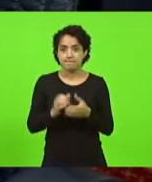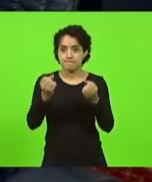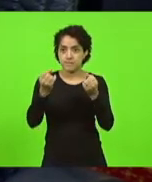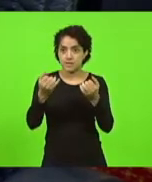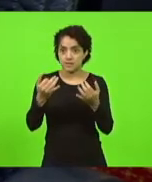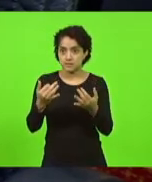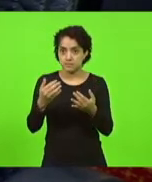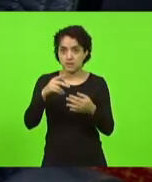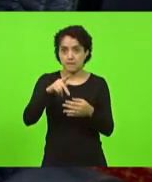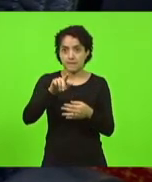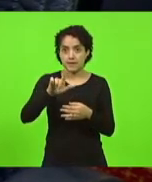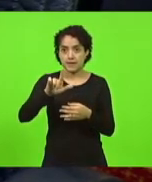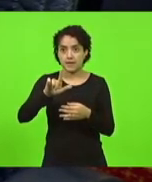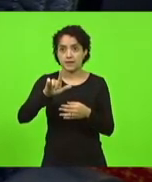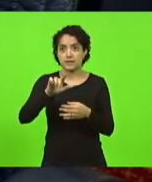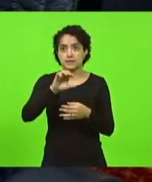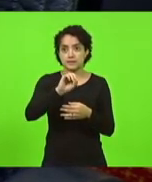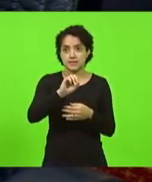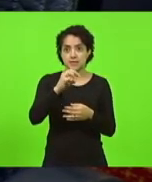ao